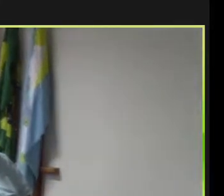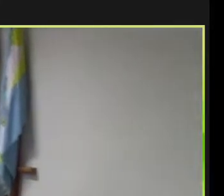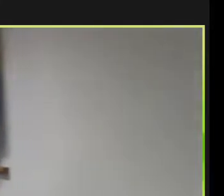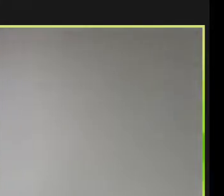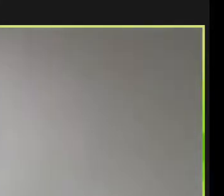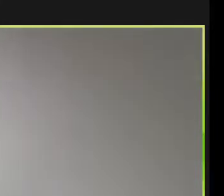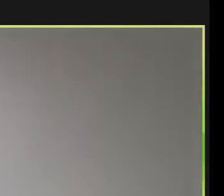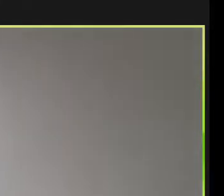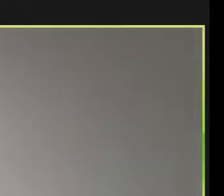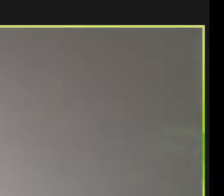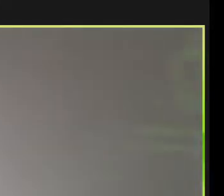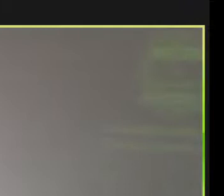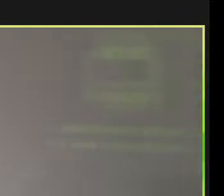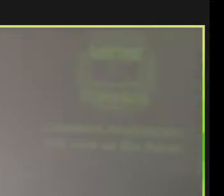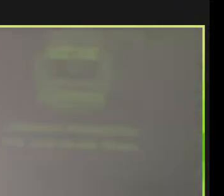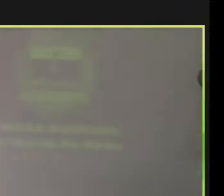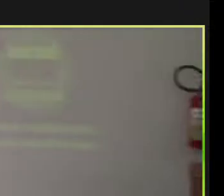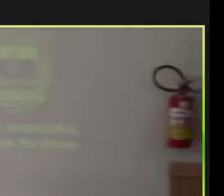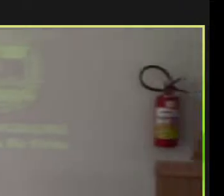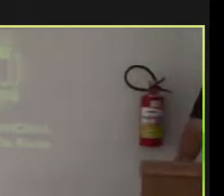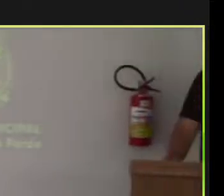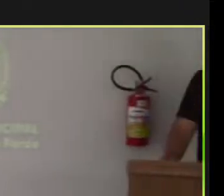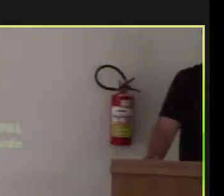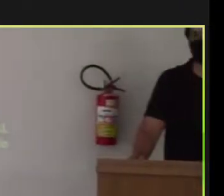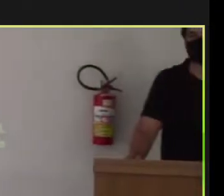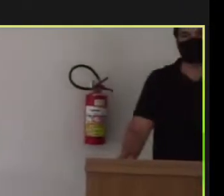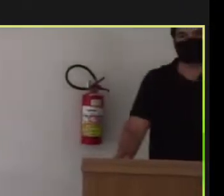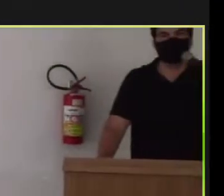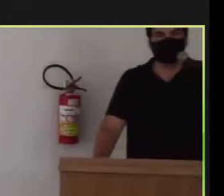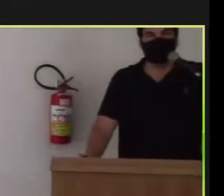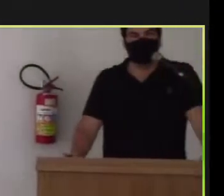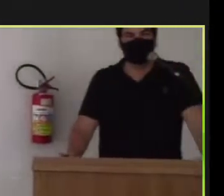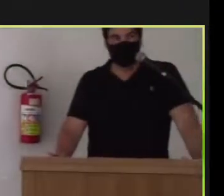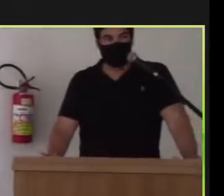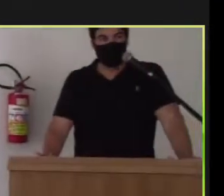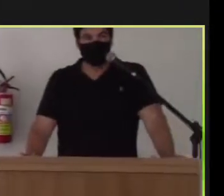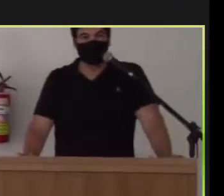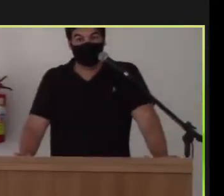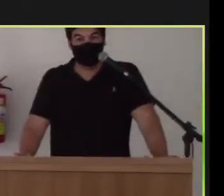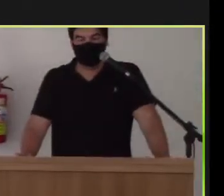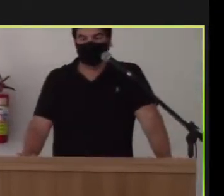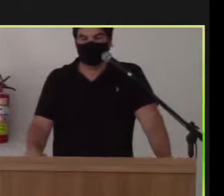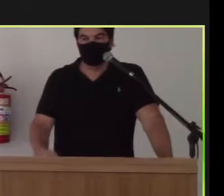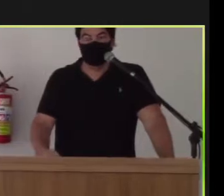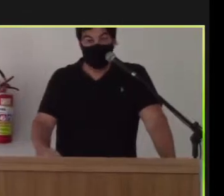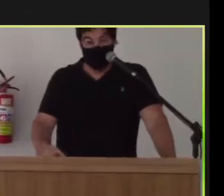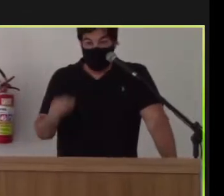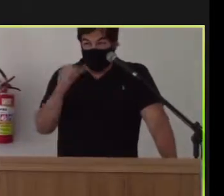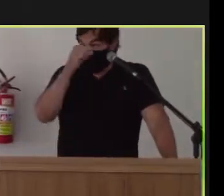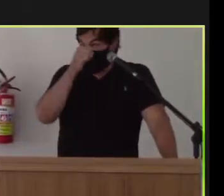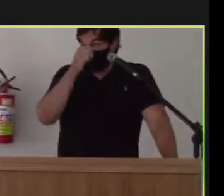estudo, não deu nem tempo de fazer um estudo técnico na área, que a questão da pandemia é muito recente no mundo.